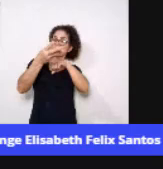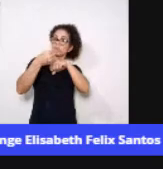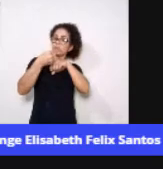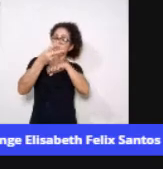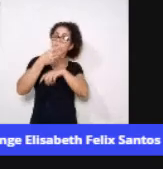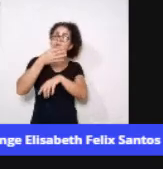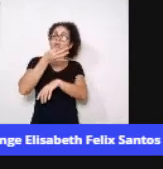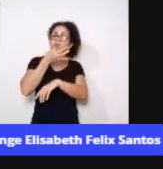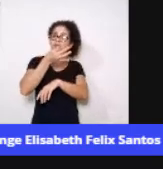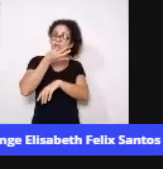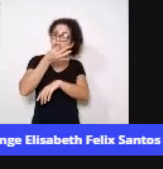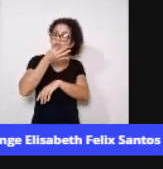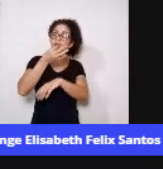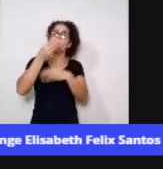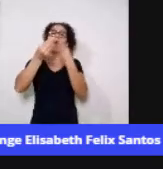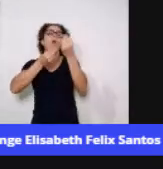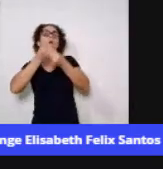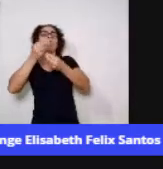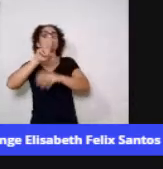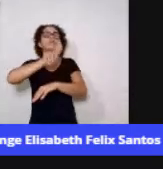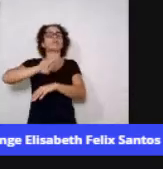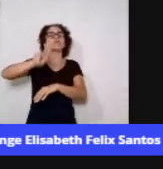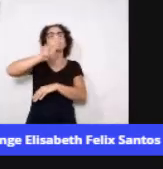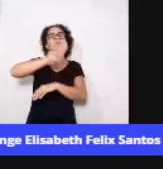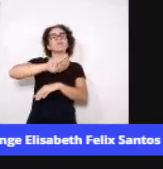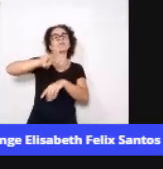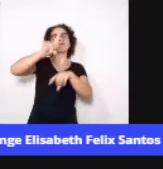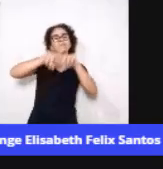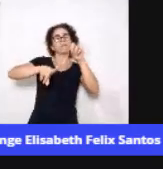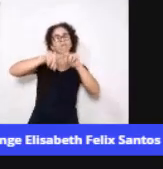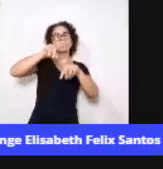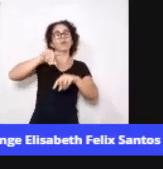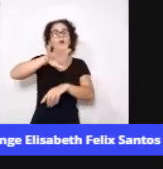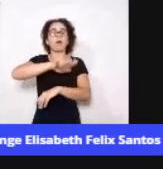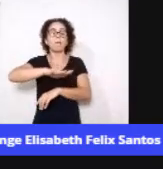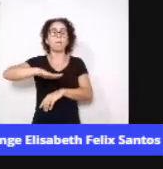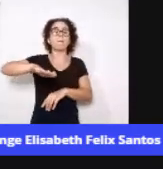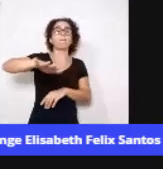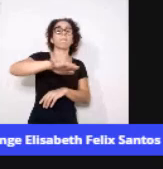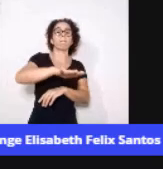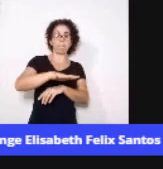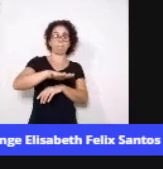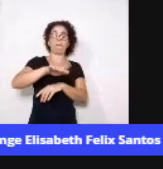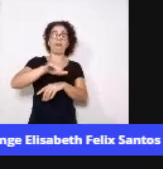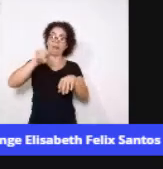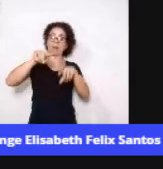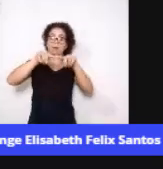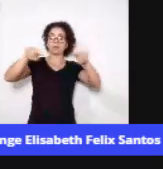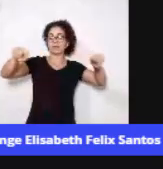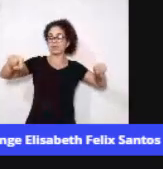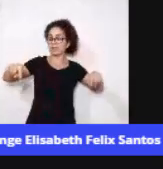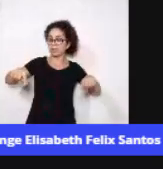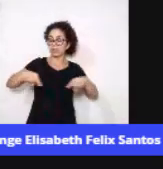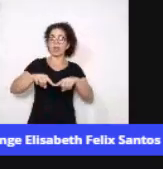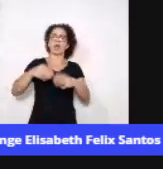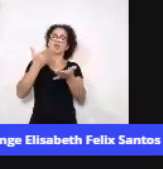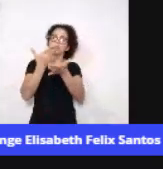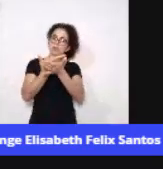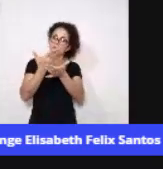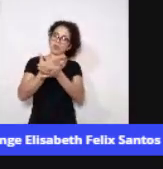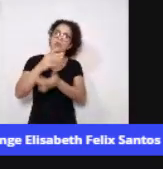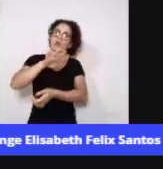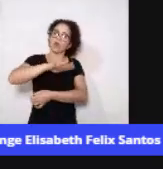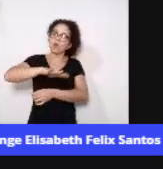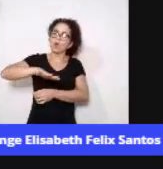um ambiente virtual de aprendizagem? É uma sala de aula onde nós criamos os nossos espaços